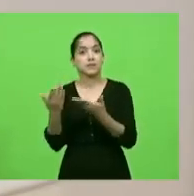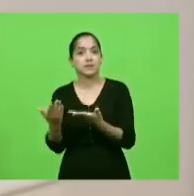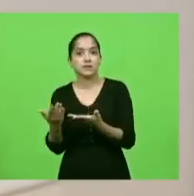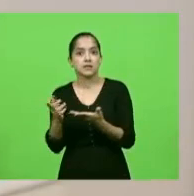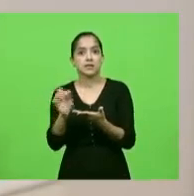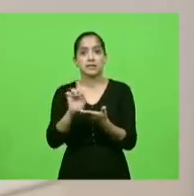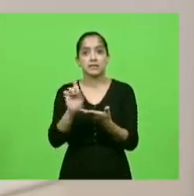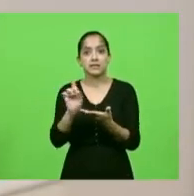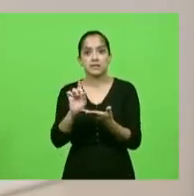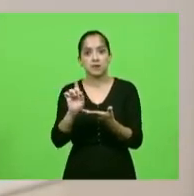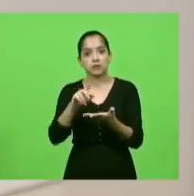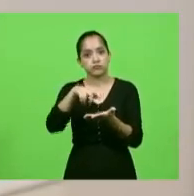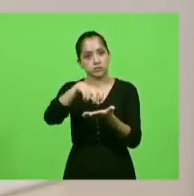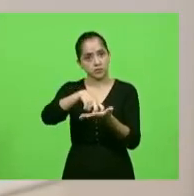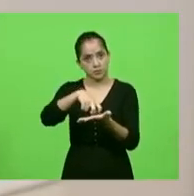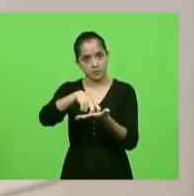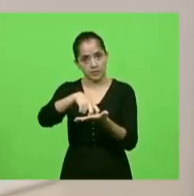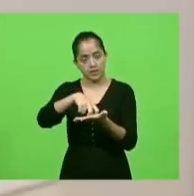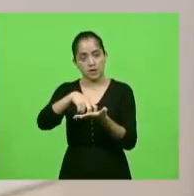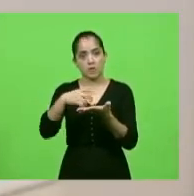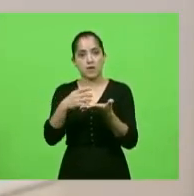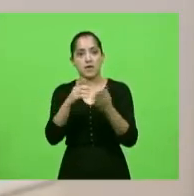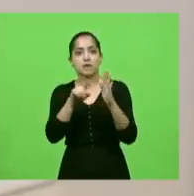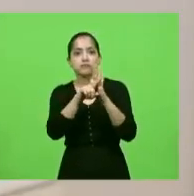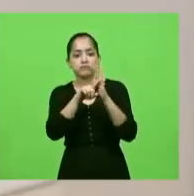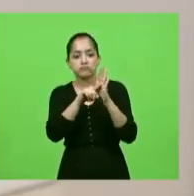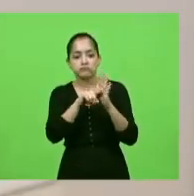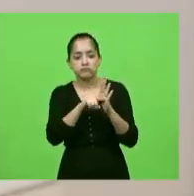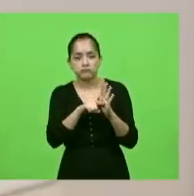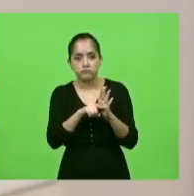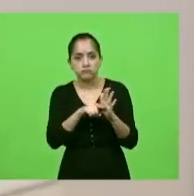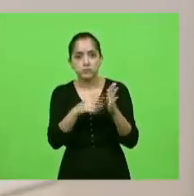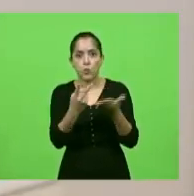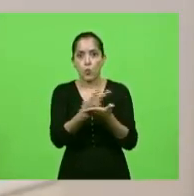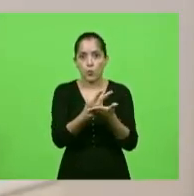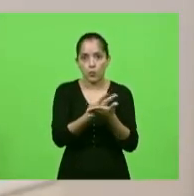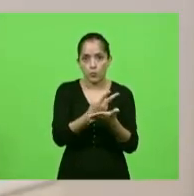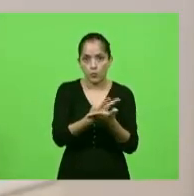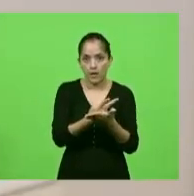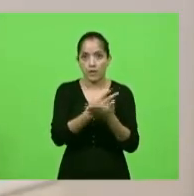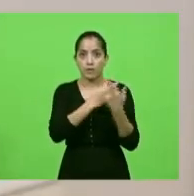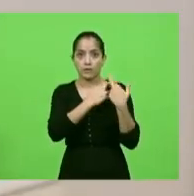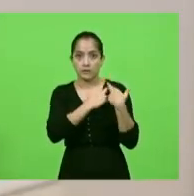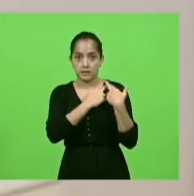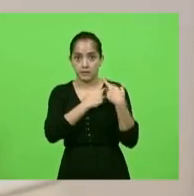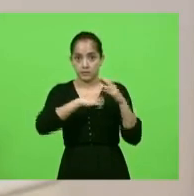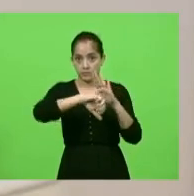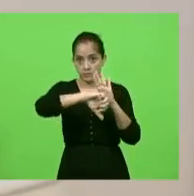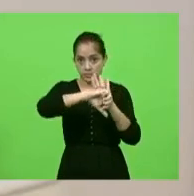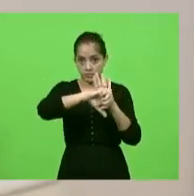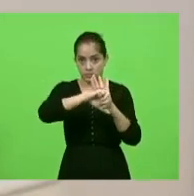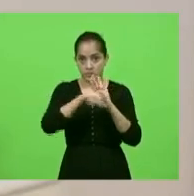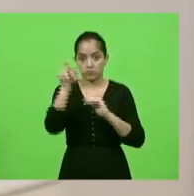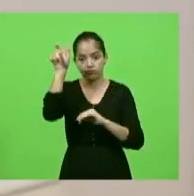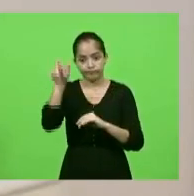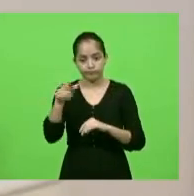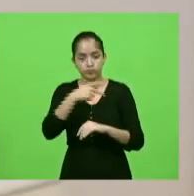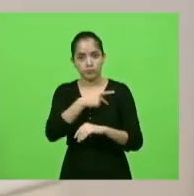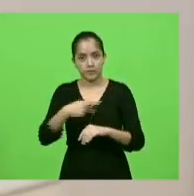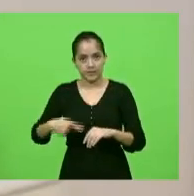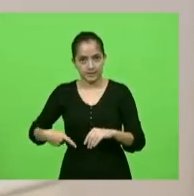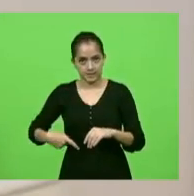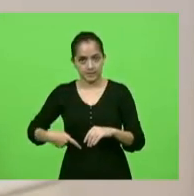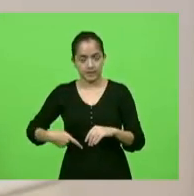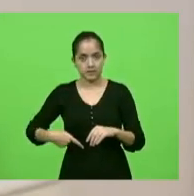que não sanção penal. E ao se examinar a infração, crimes de responsabilidade do presidente da República, aqui no